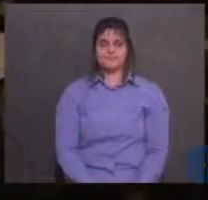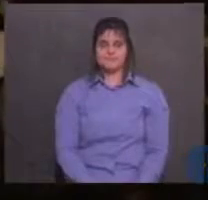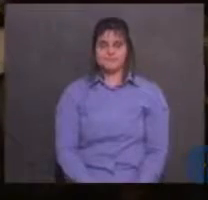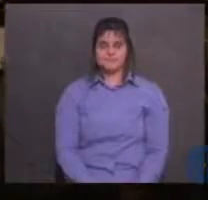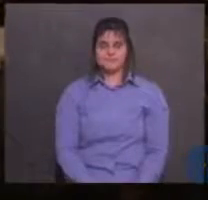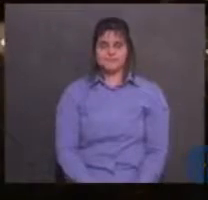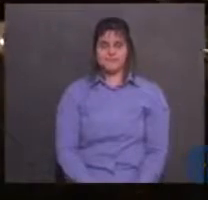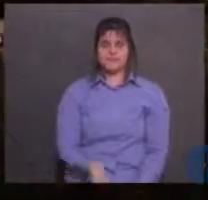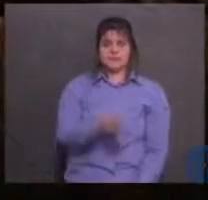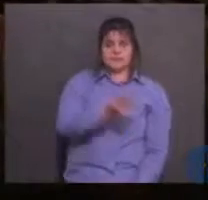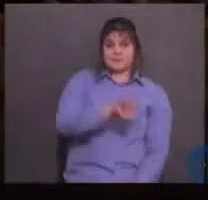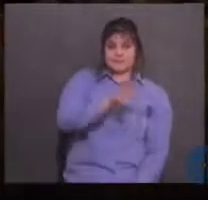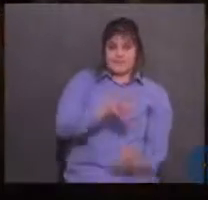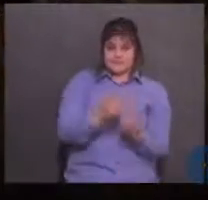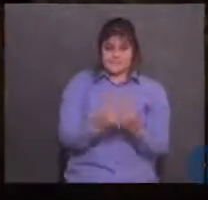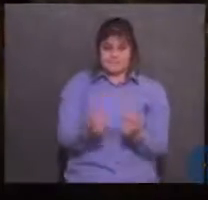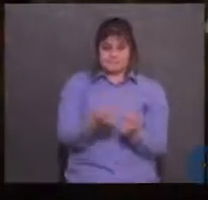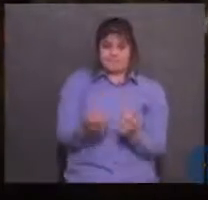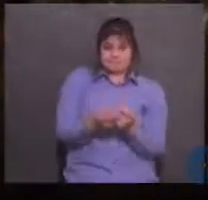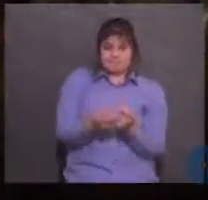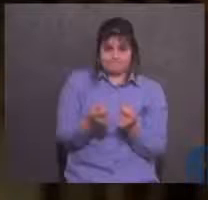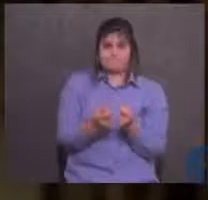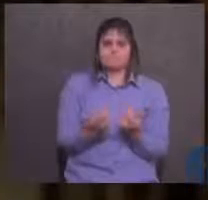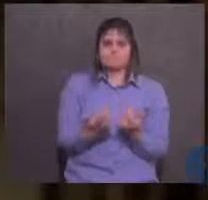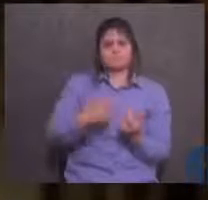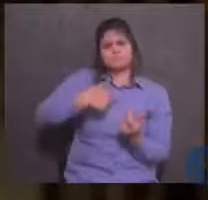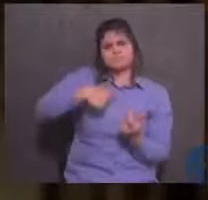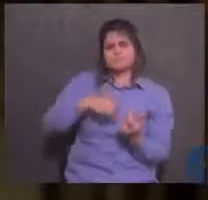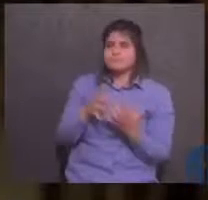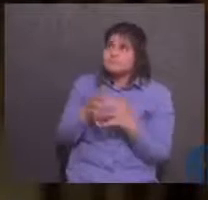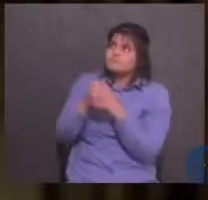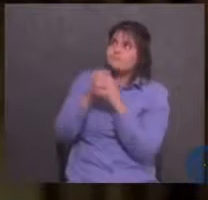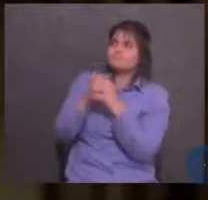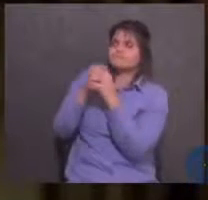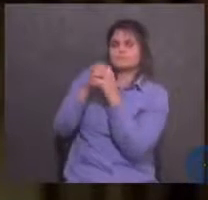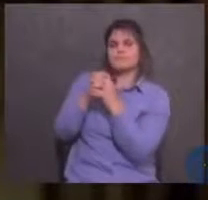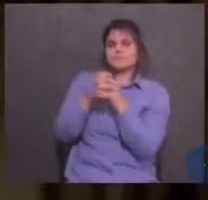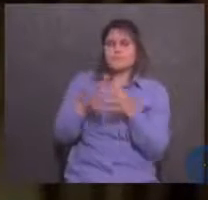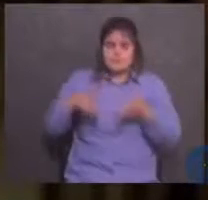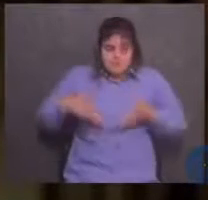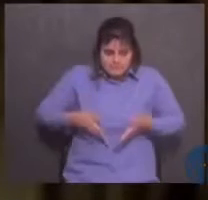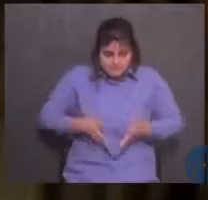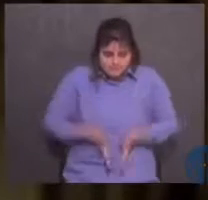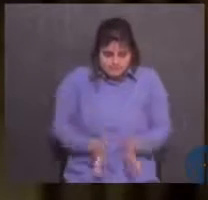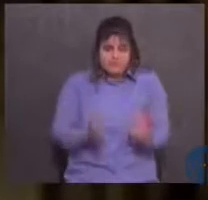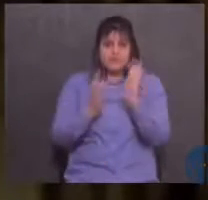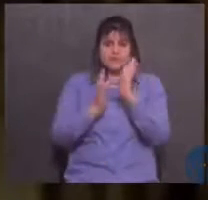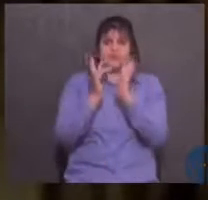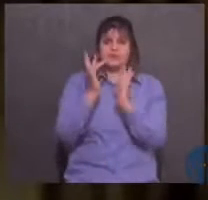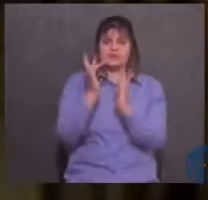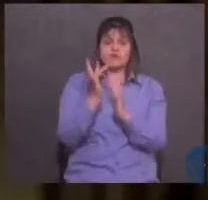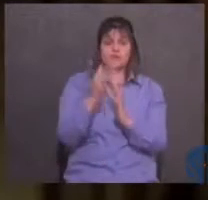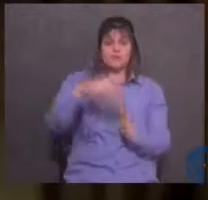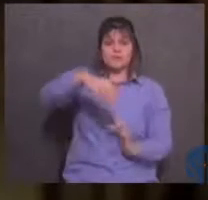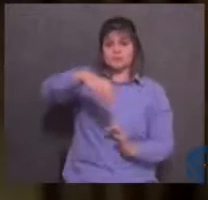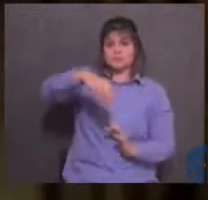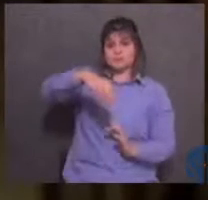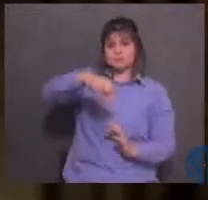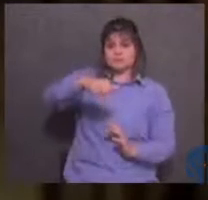No terceiro mistério, meditamos no nascimento de Jesus em Belém.